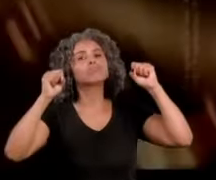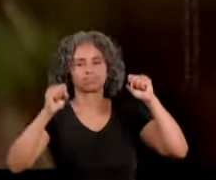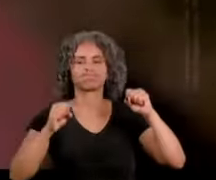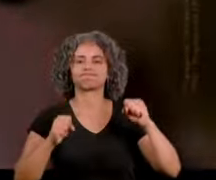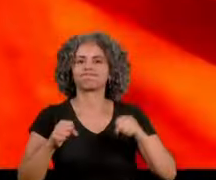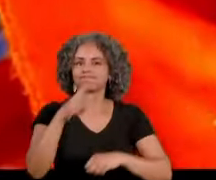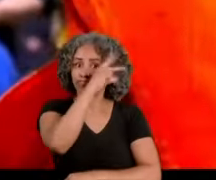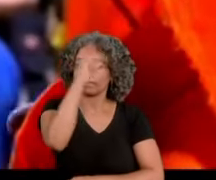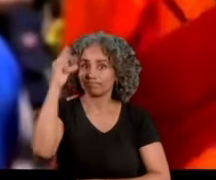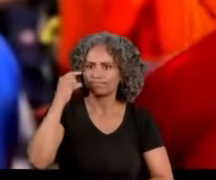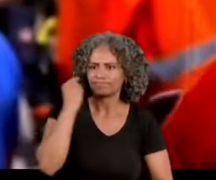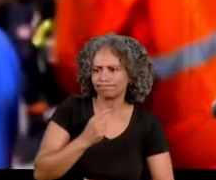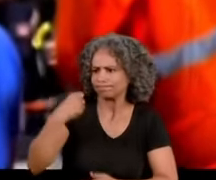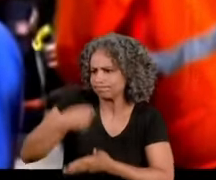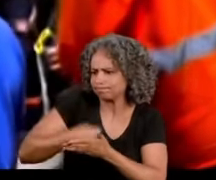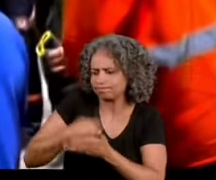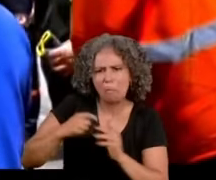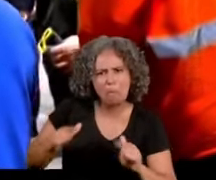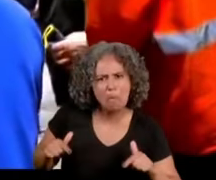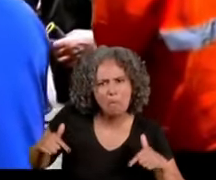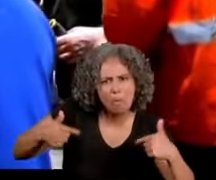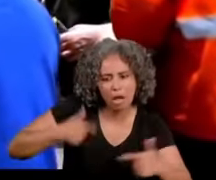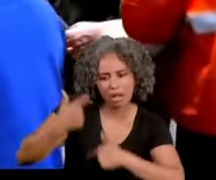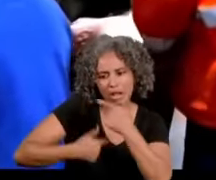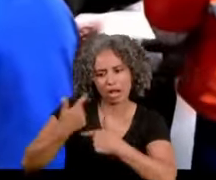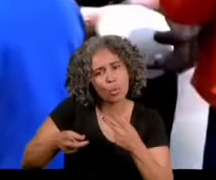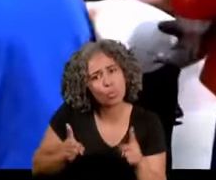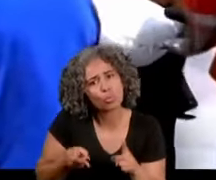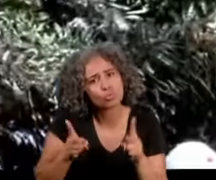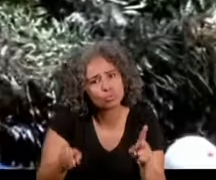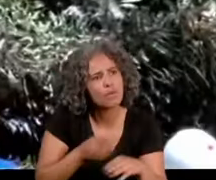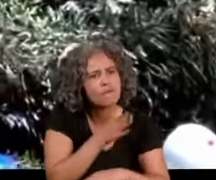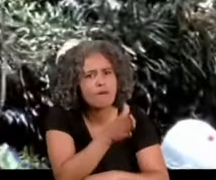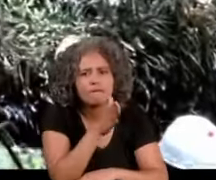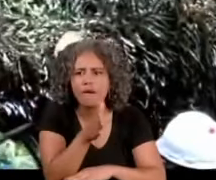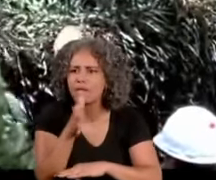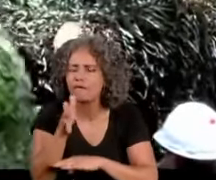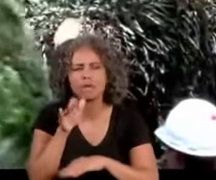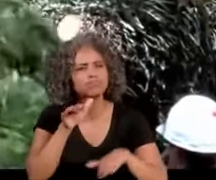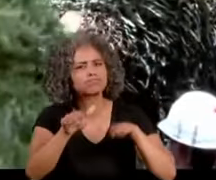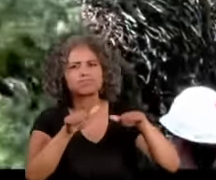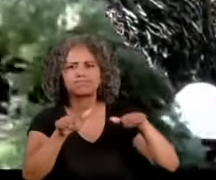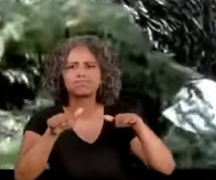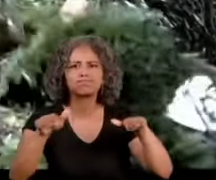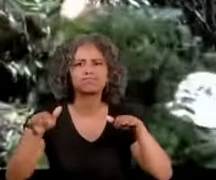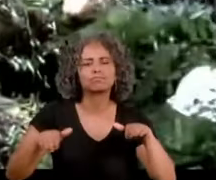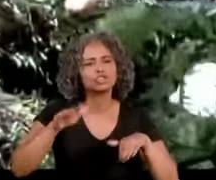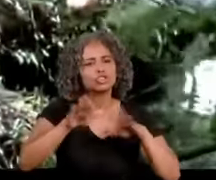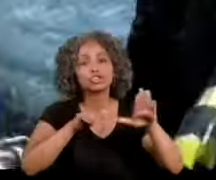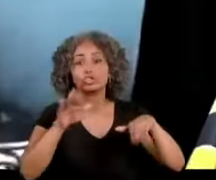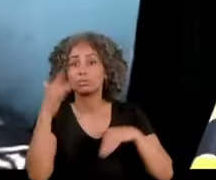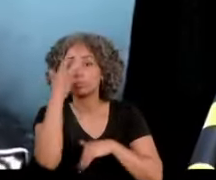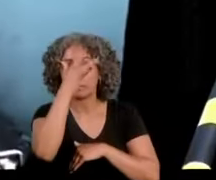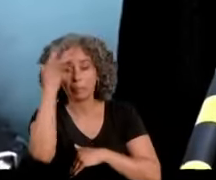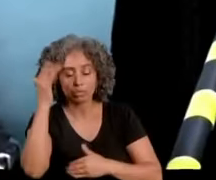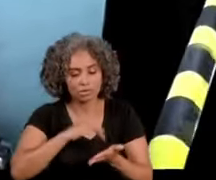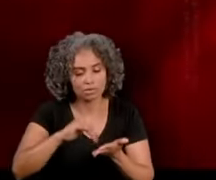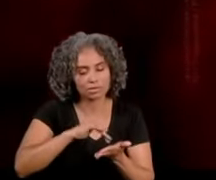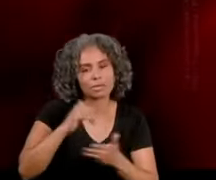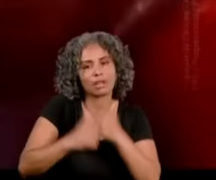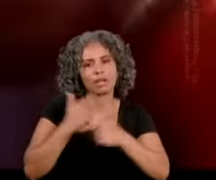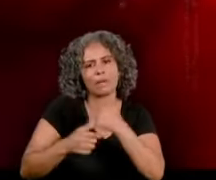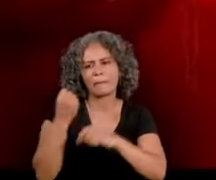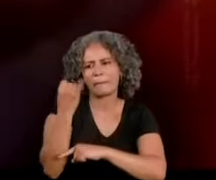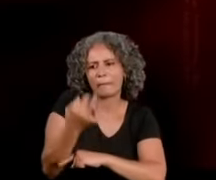ruas, monitorou os estragos, convocou secretários durante a madrugada, colocou todo mundo para trabalhar.